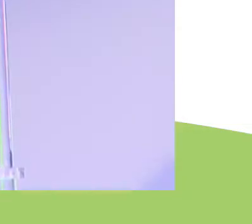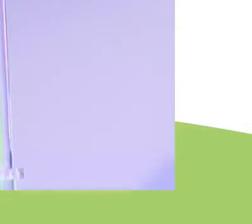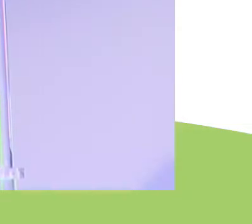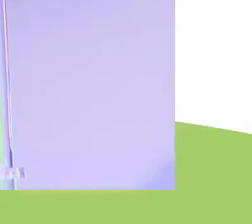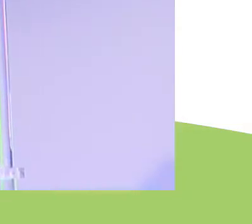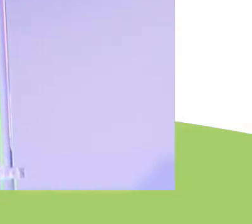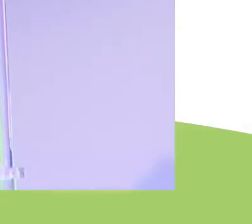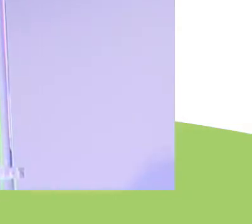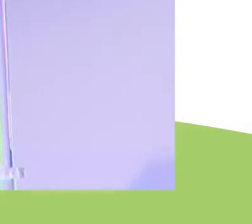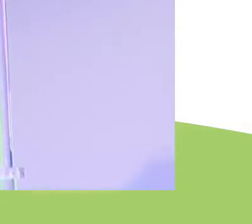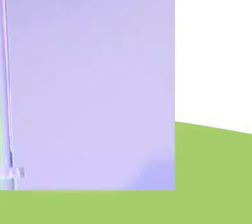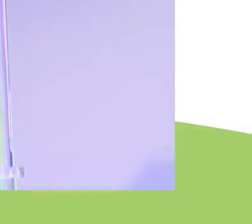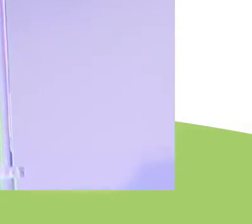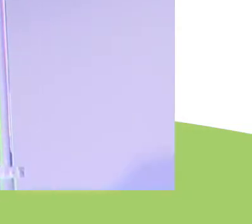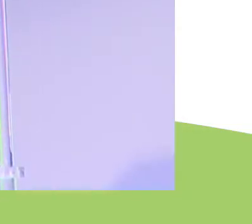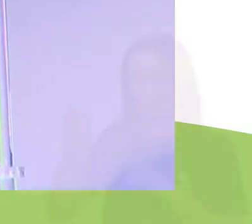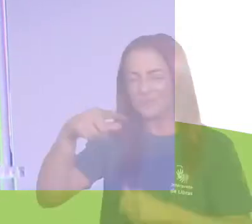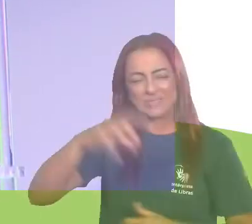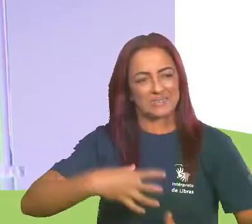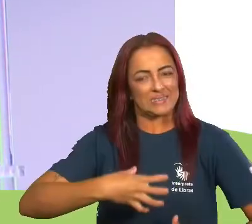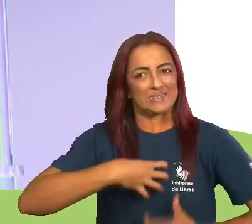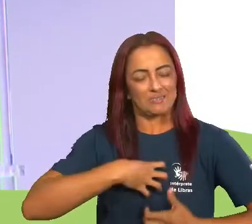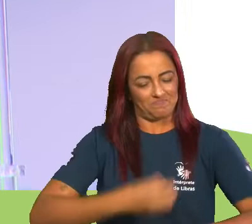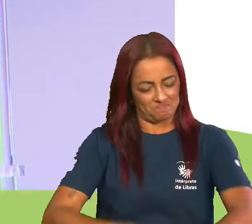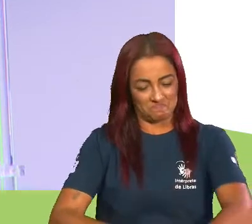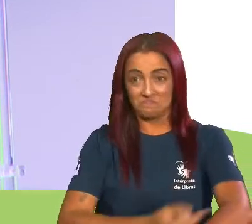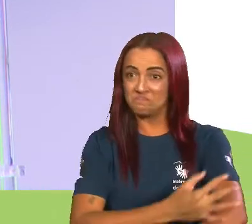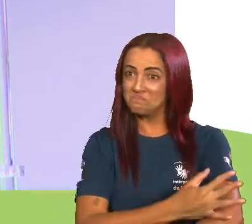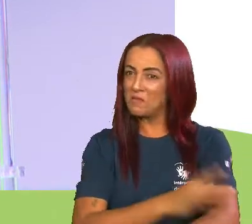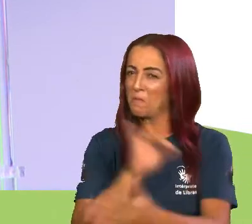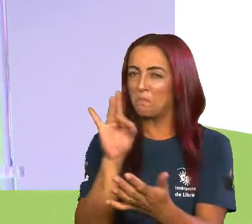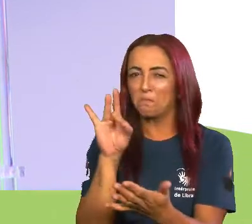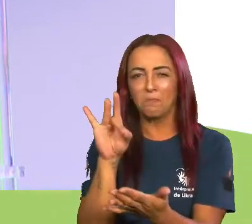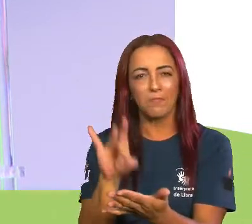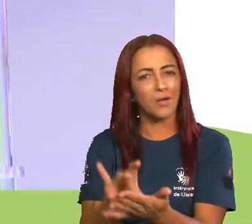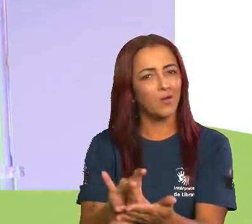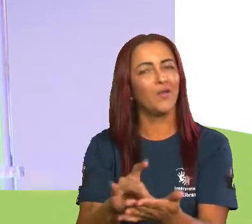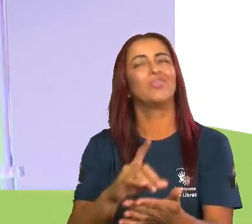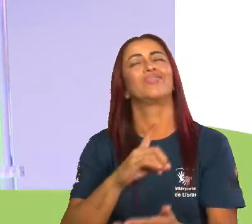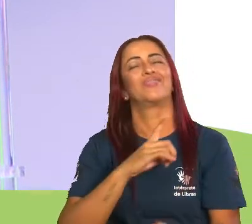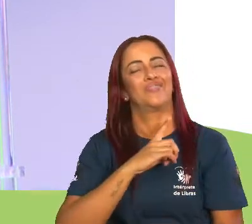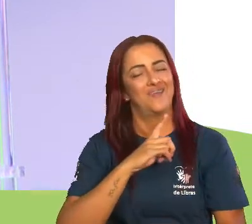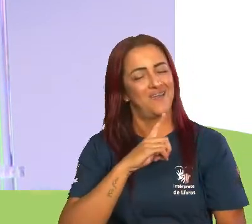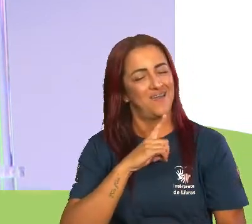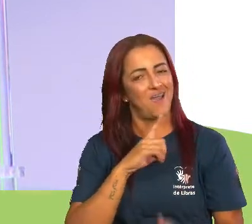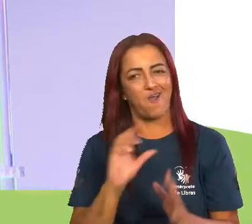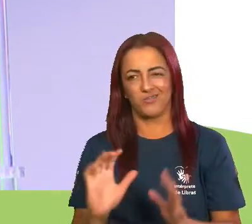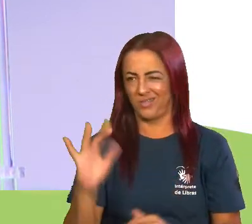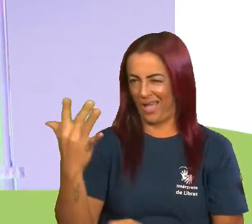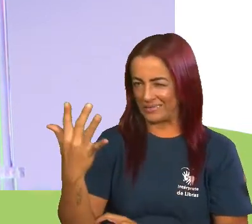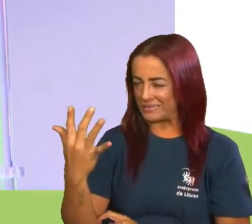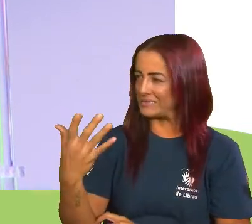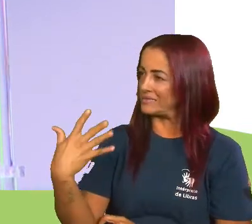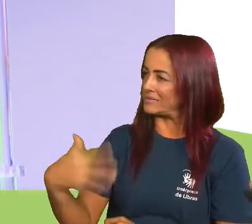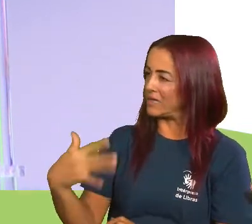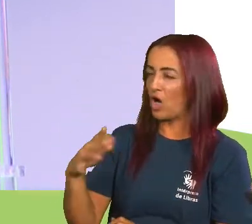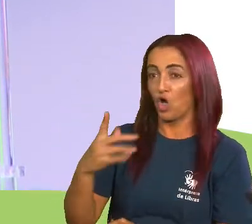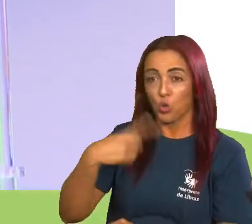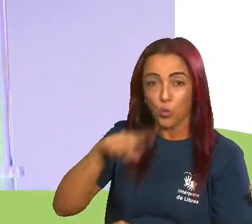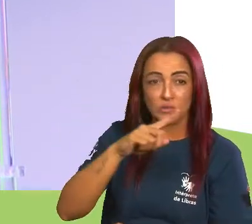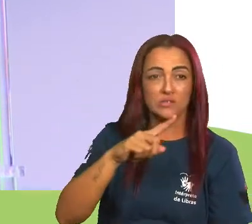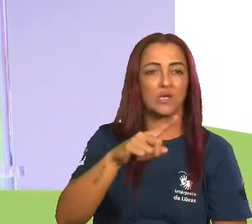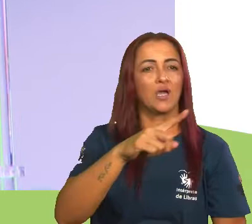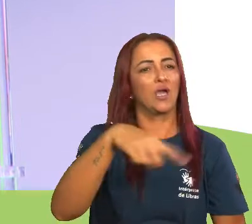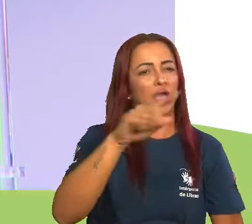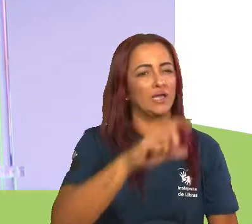Todo mundo aqui fica nessa mesma sensação que eu, dá uma emoção tão grande ver tudo isso acontecendo graças aos esforços de